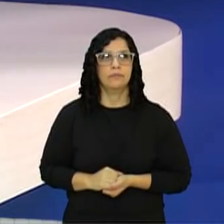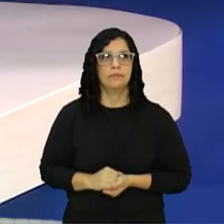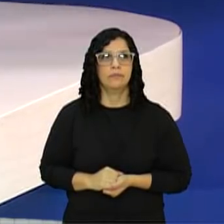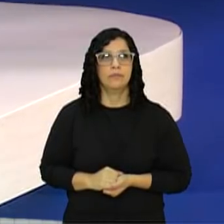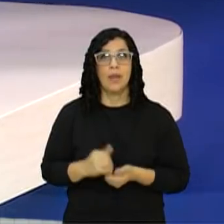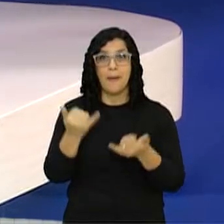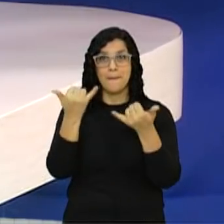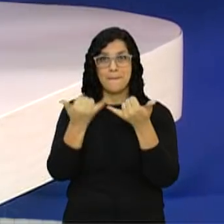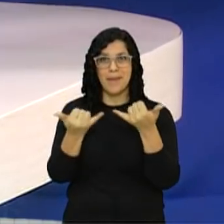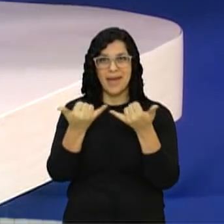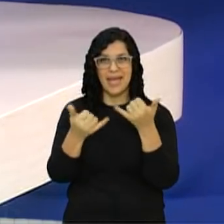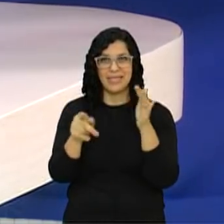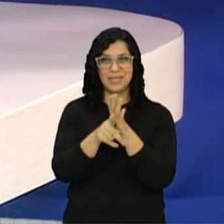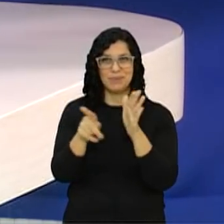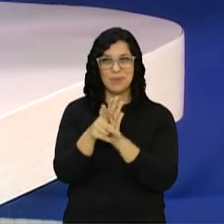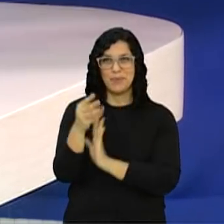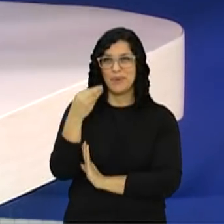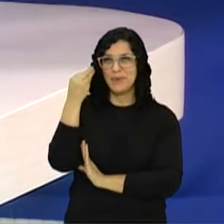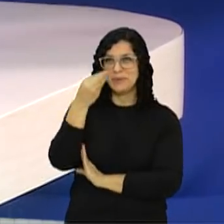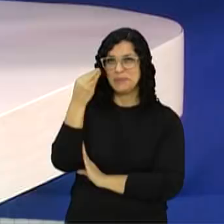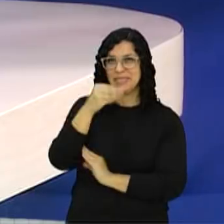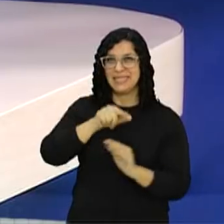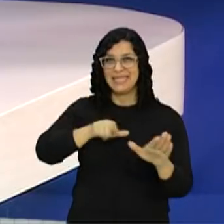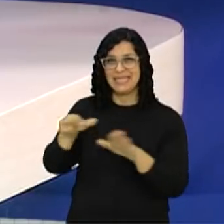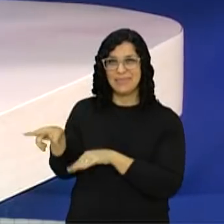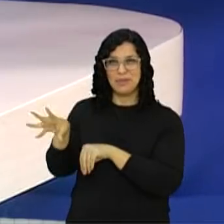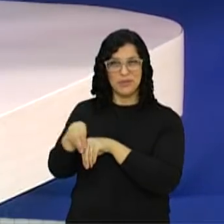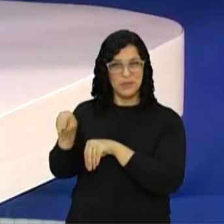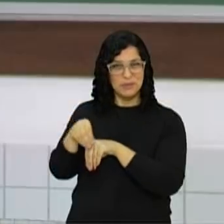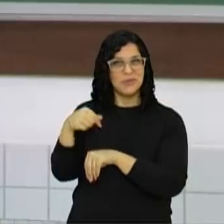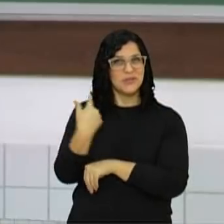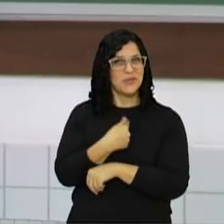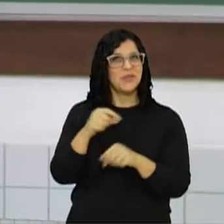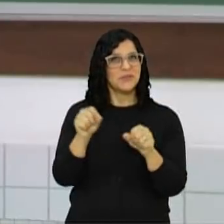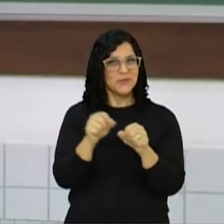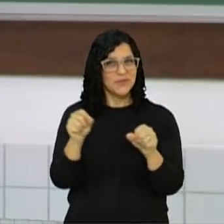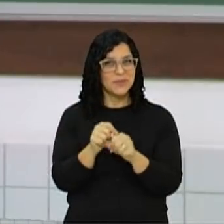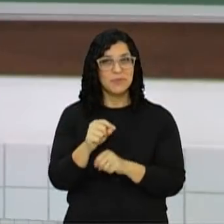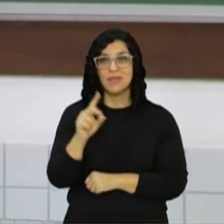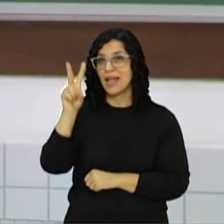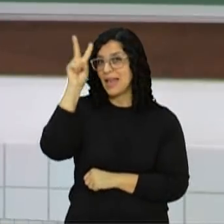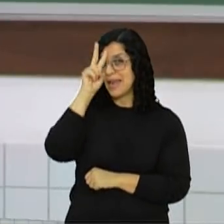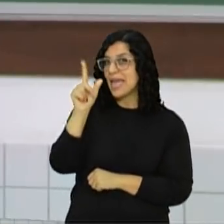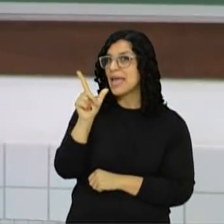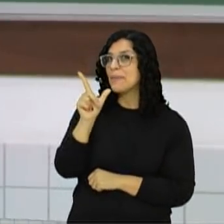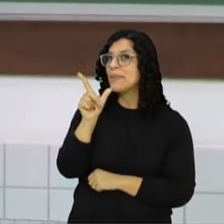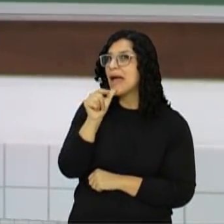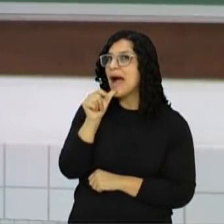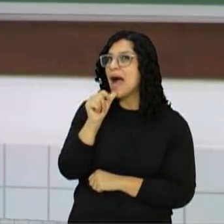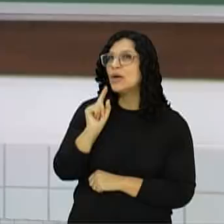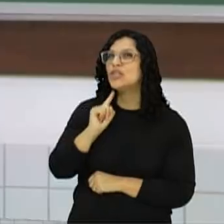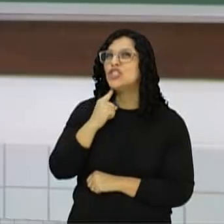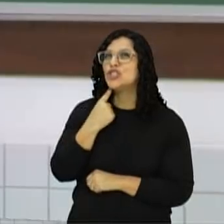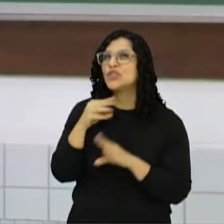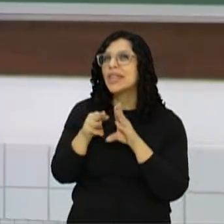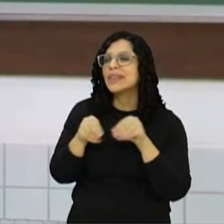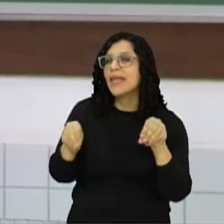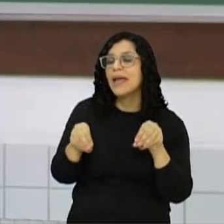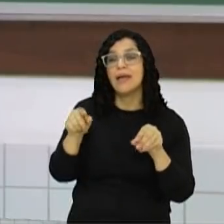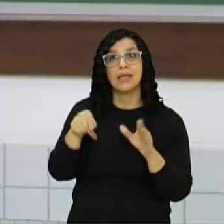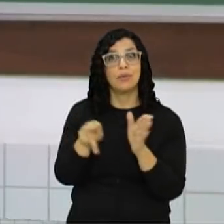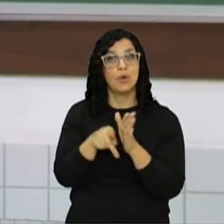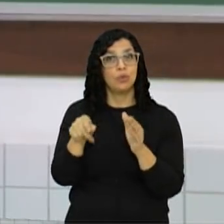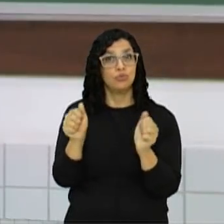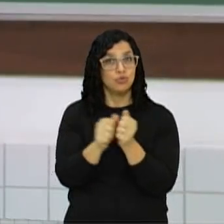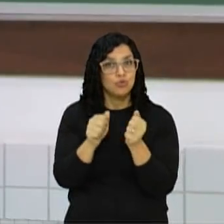Muito parecido com aquela experiência da Semana do Conhecimento que nós fizemos. Lembra da água barrenta? Só que a diferença aqui é que tem